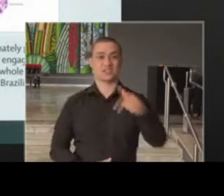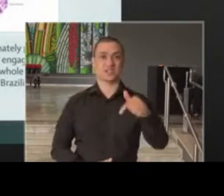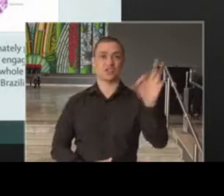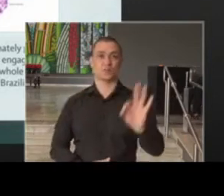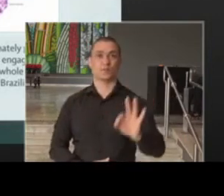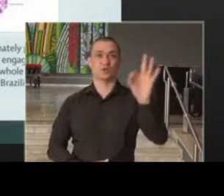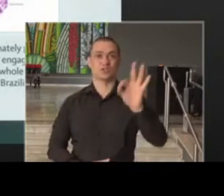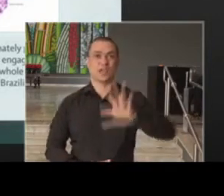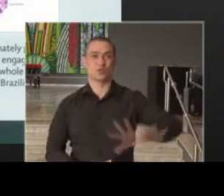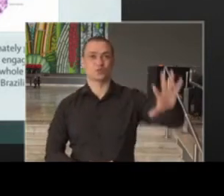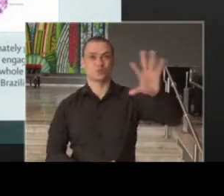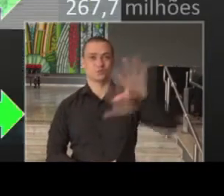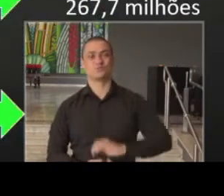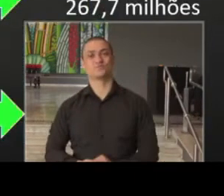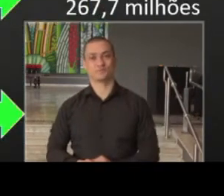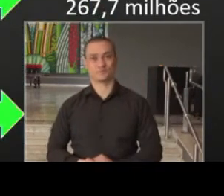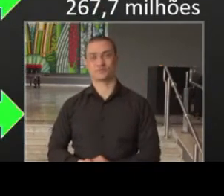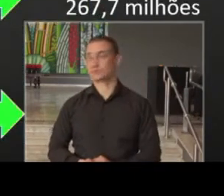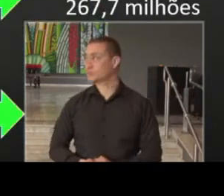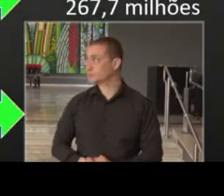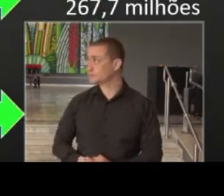97% dos casos.